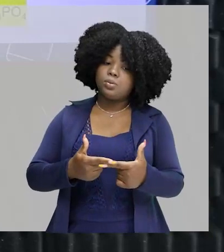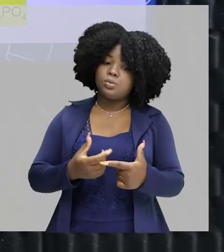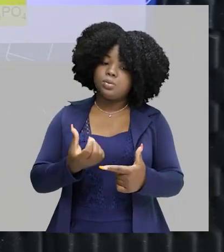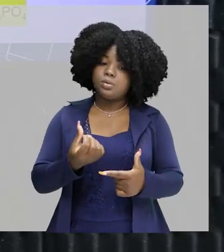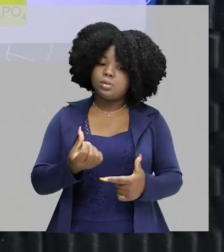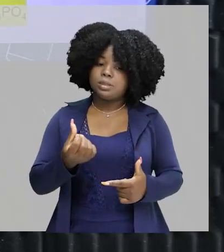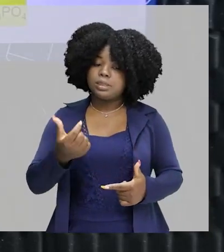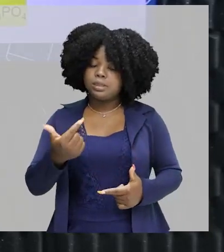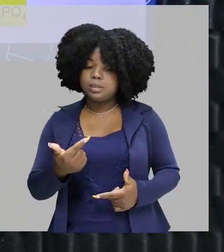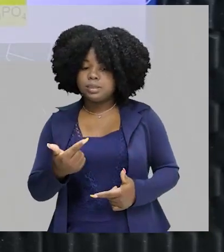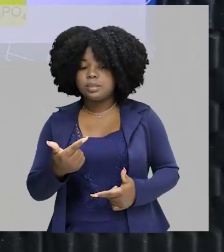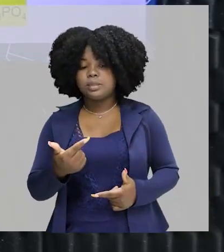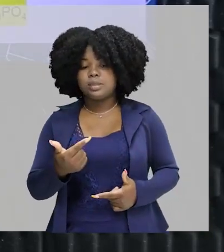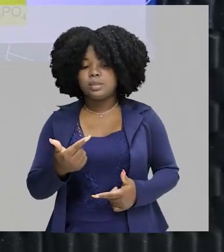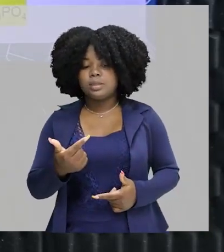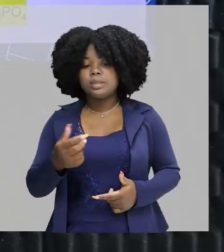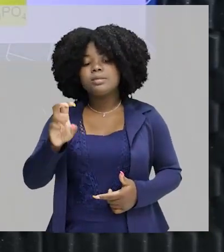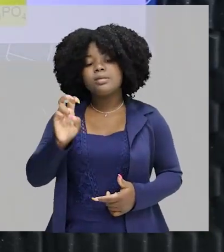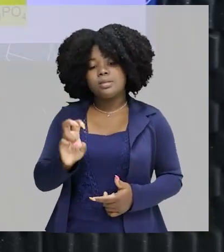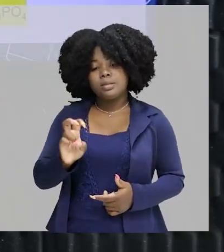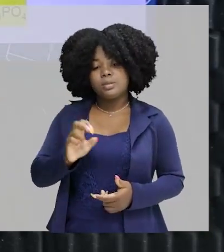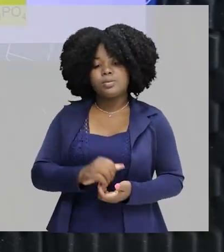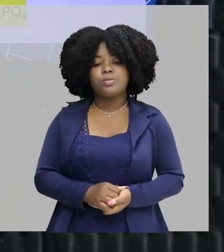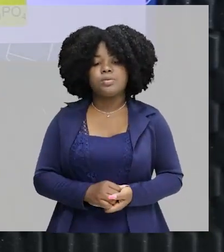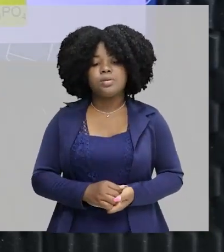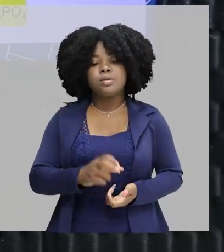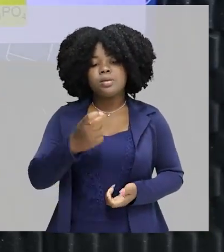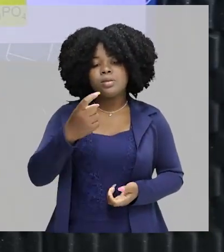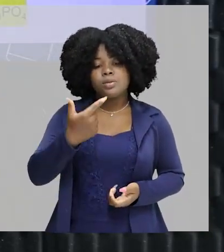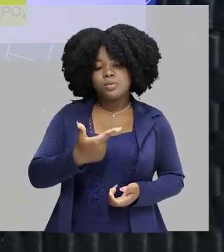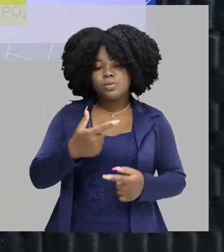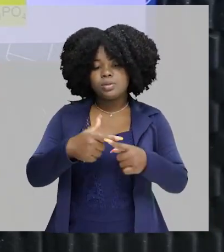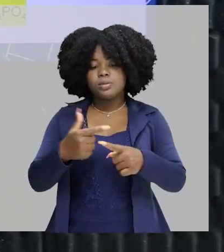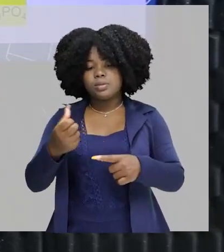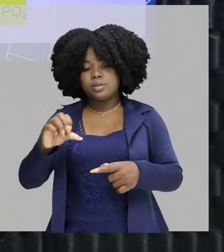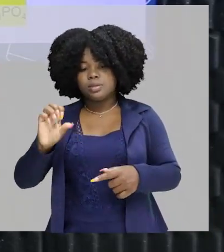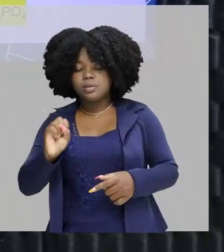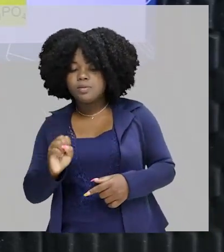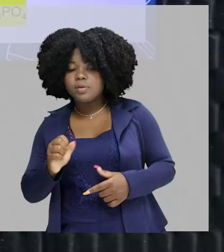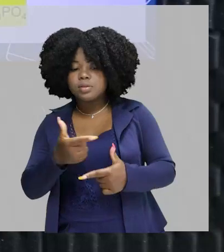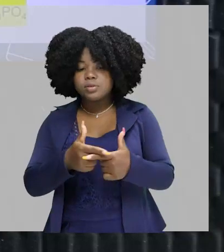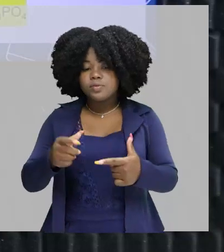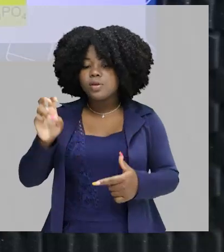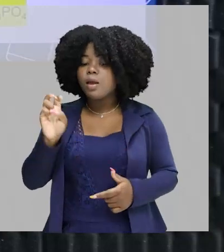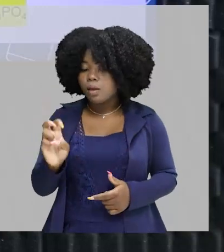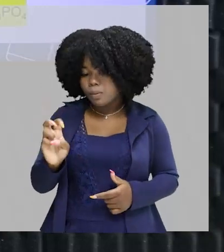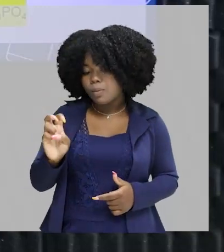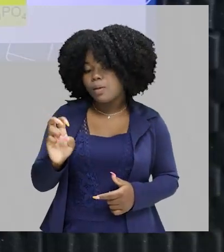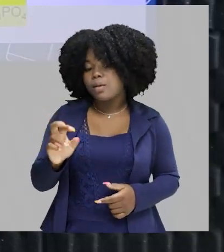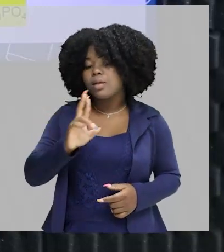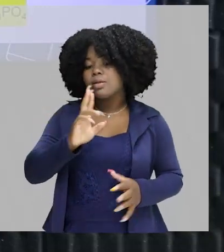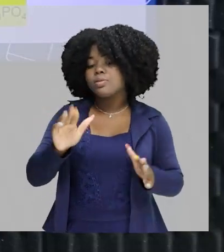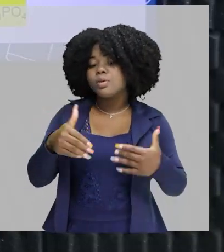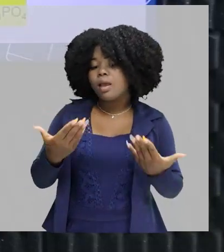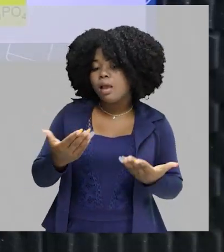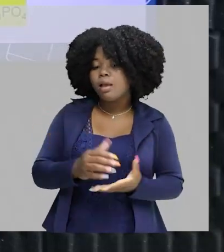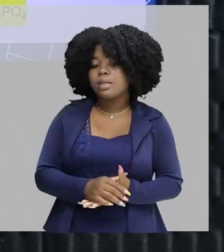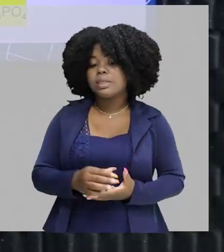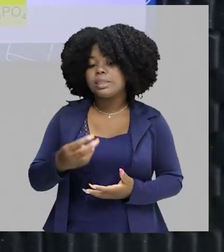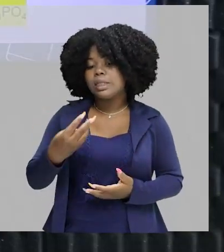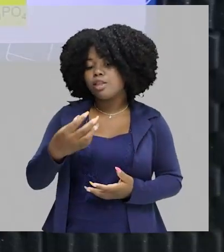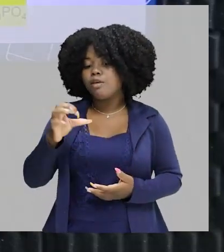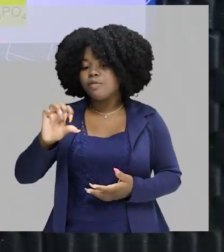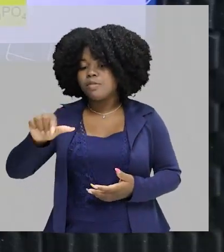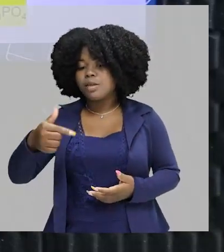por 62, 5. Então, 2 vezes 98, dividido por 5. Resultado, turminha,